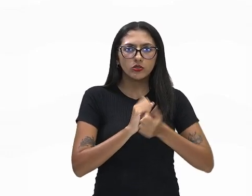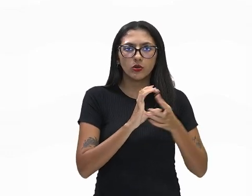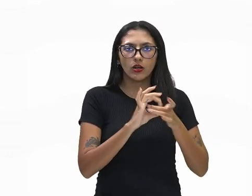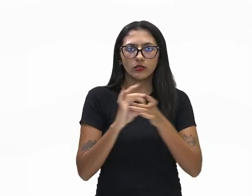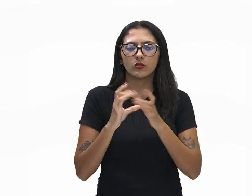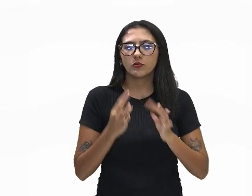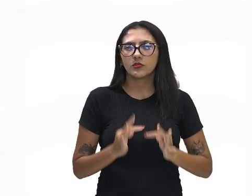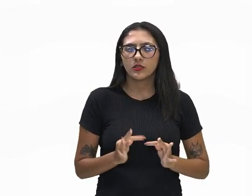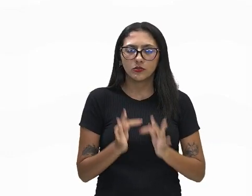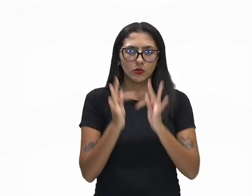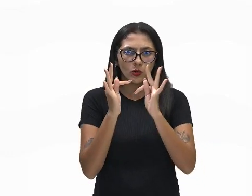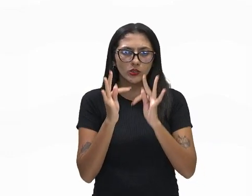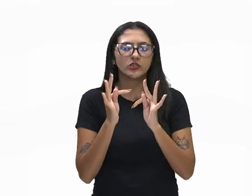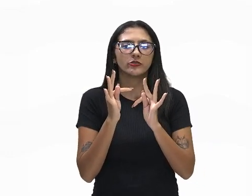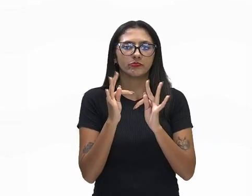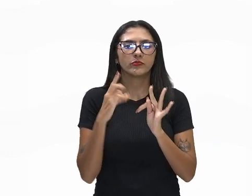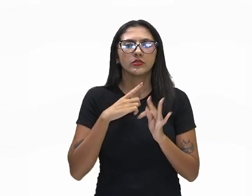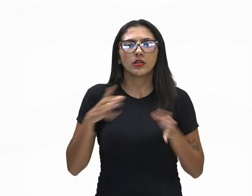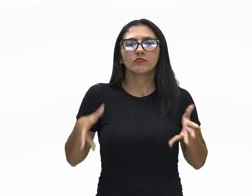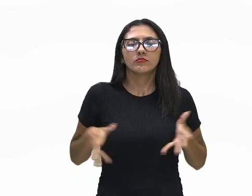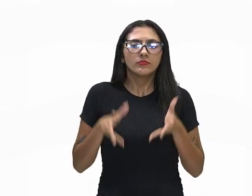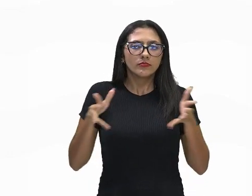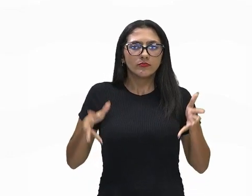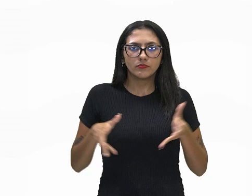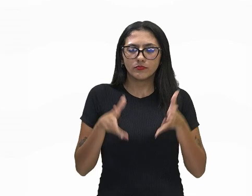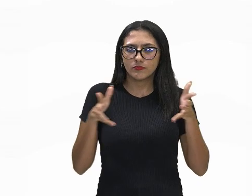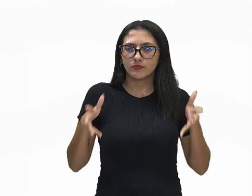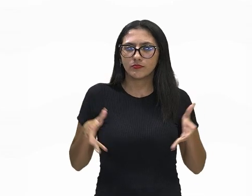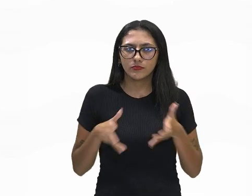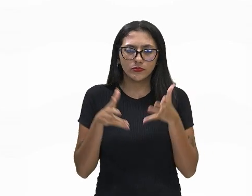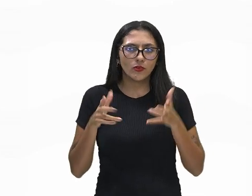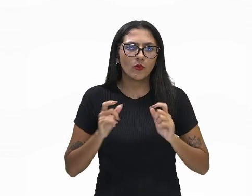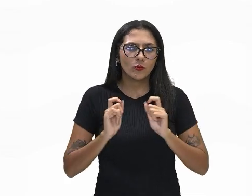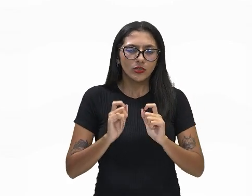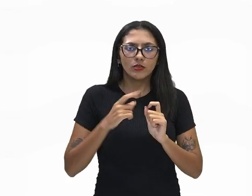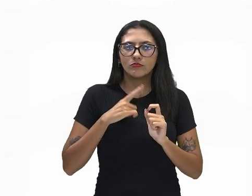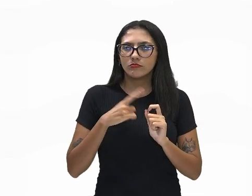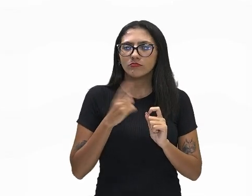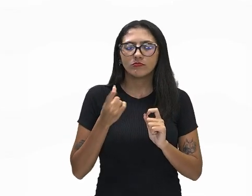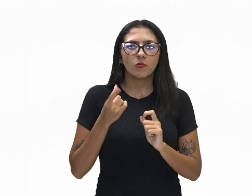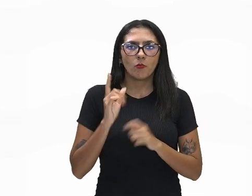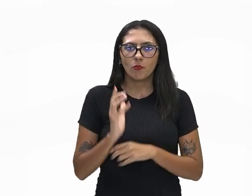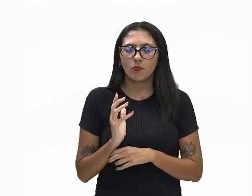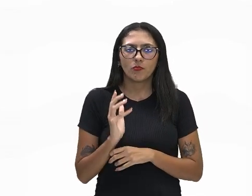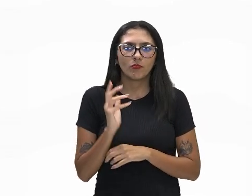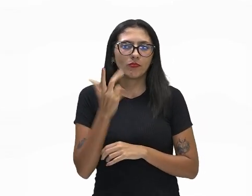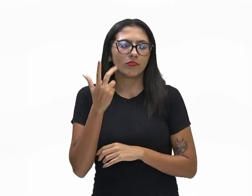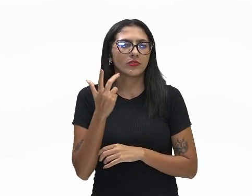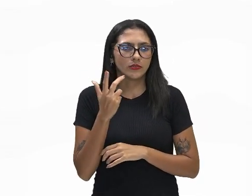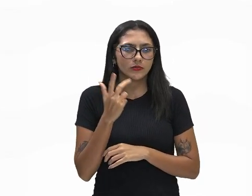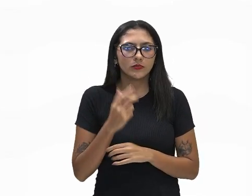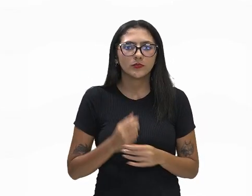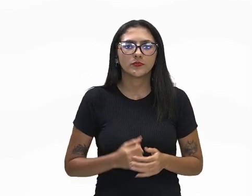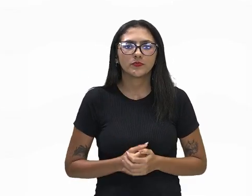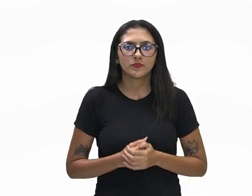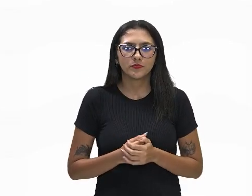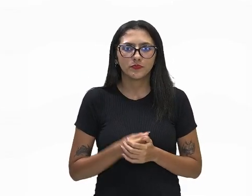e com os jogos promove aí um fenômeno, né? Promove algo chamado